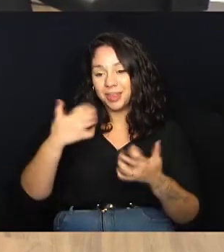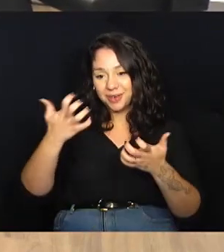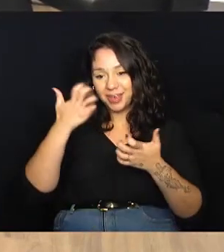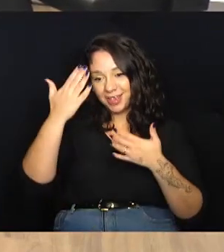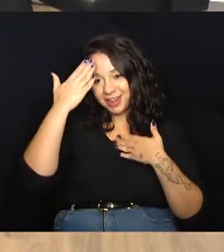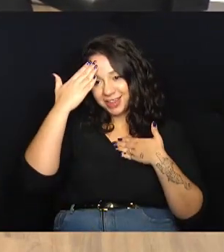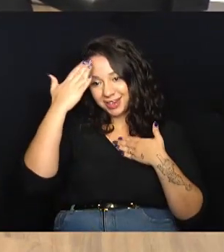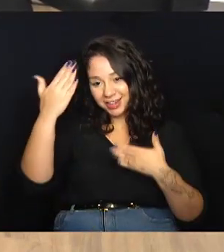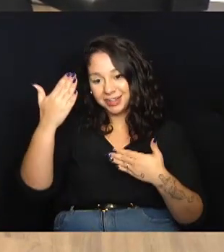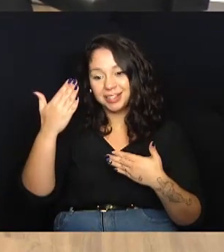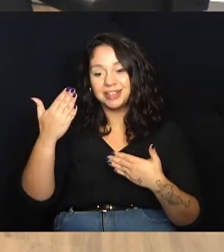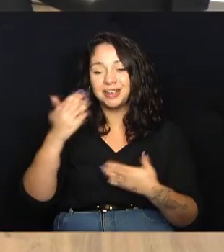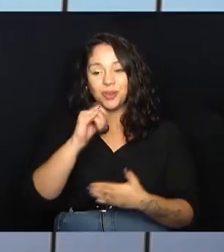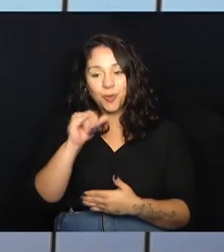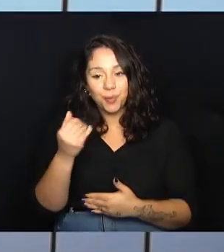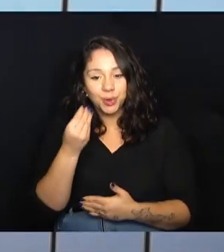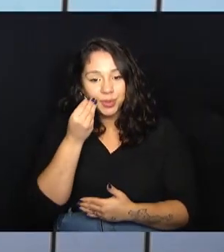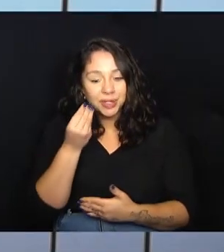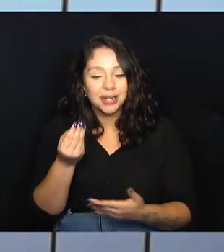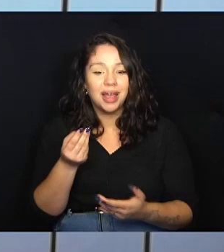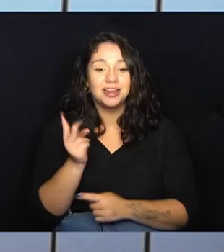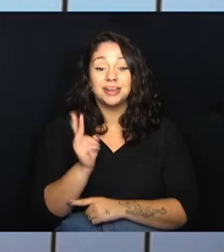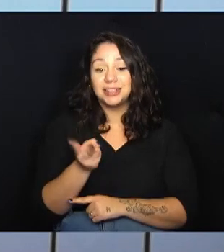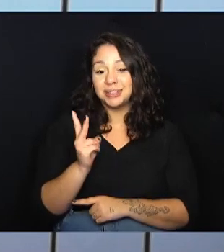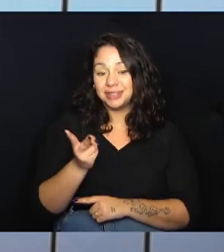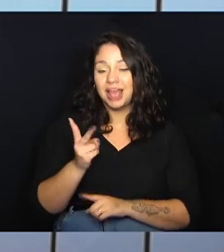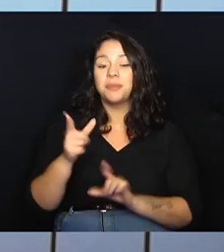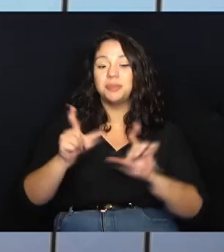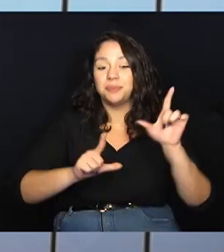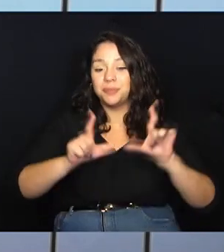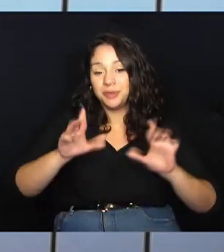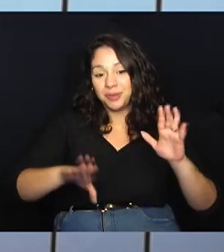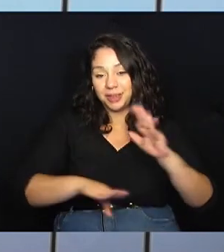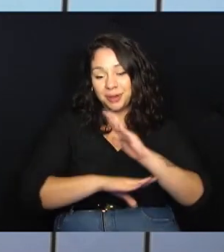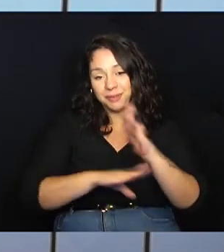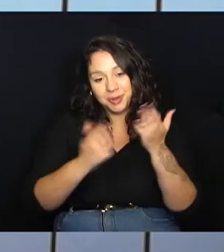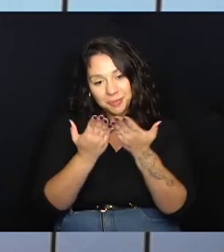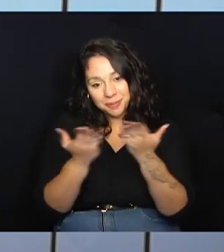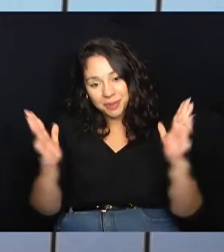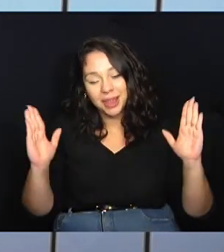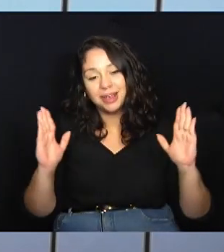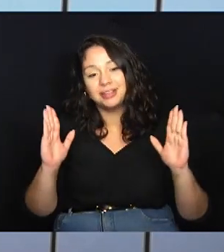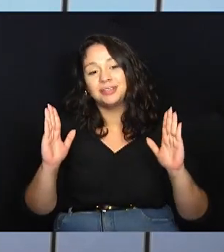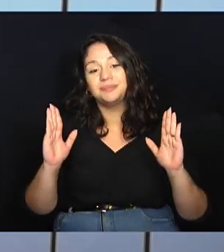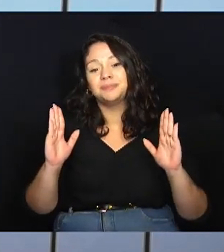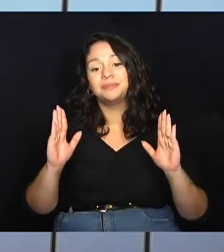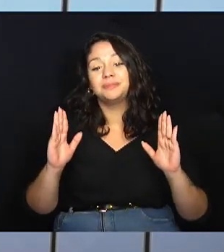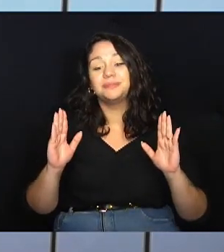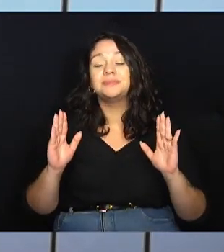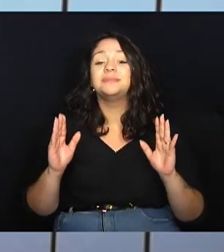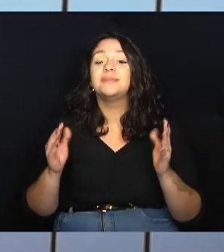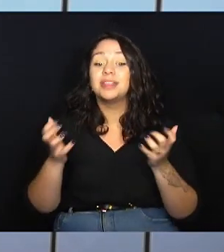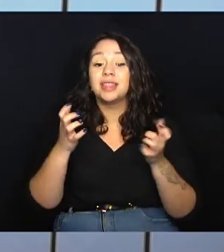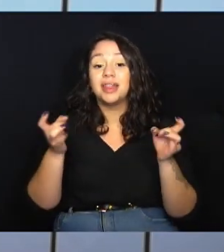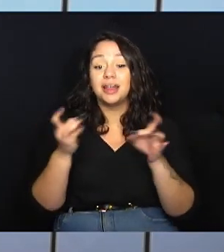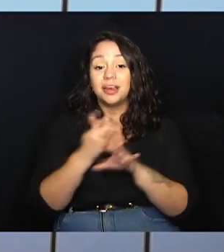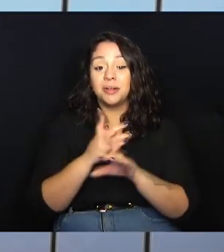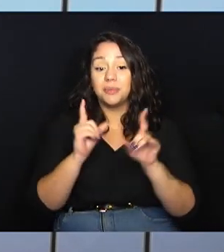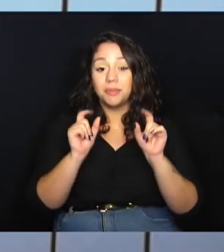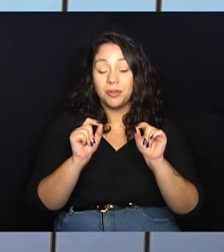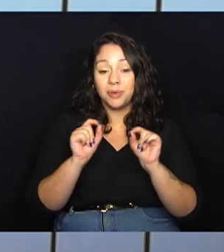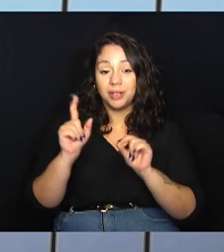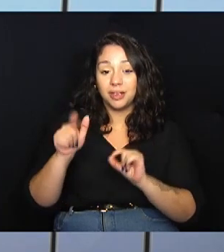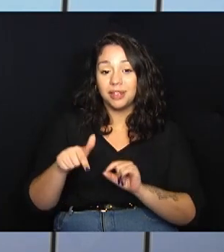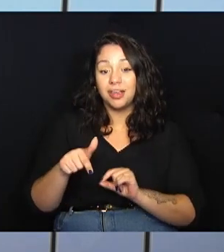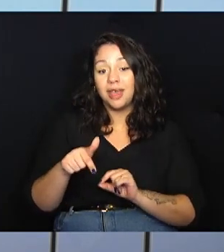né, a oportunidade, sempre a Câmara aberta aqui para nós. E quero fechar com o logo do acolhimento